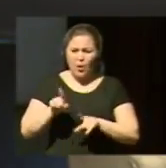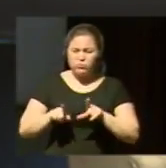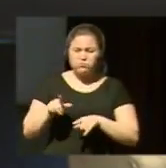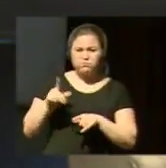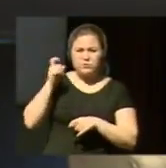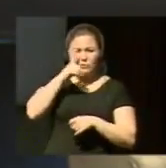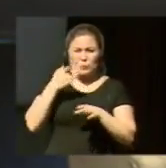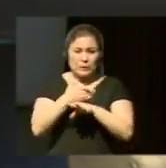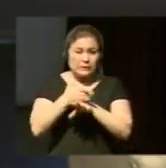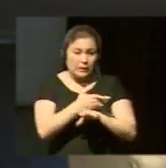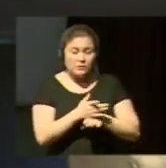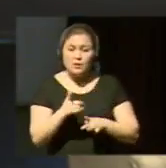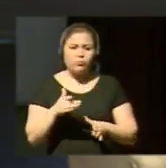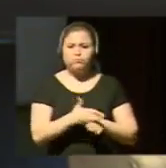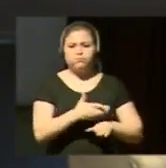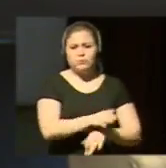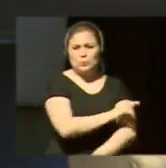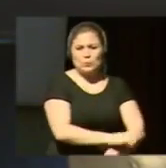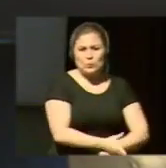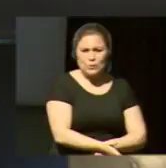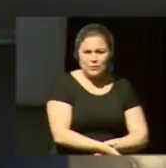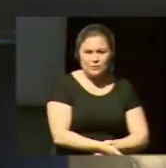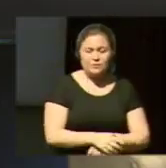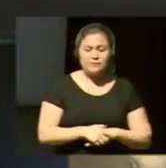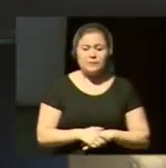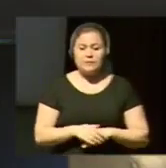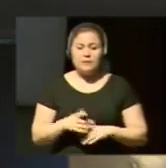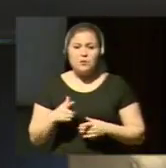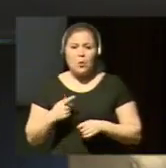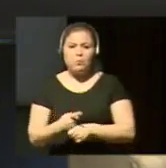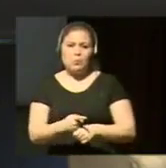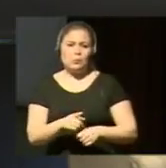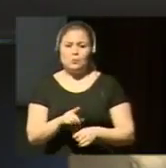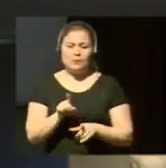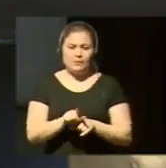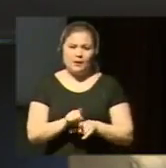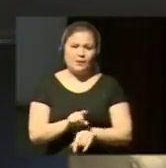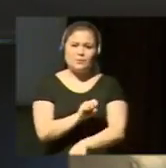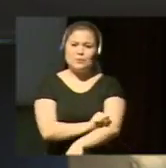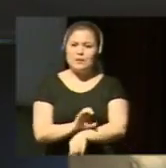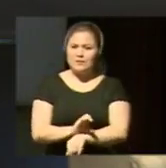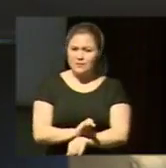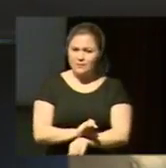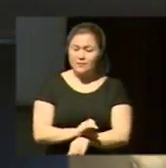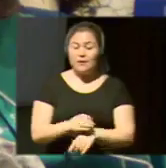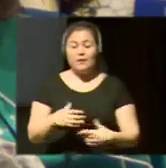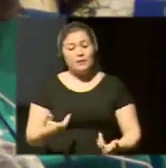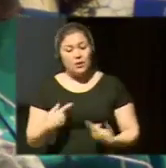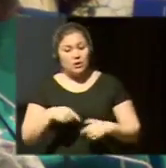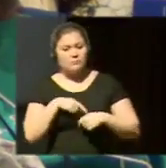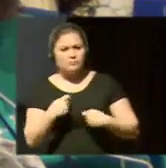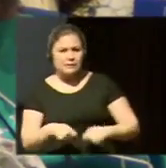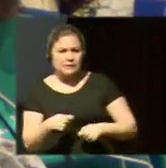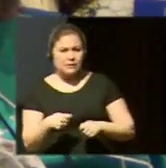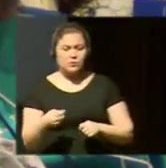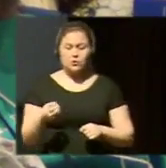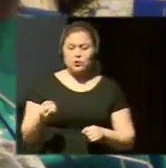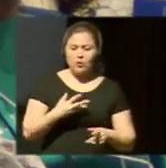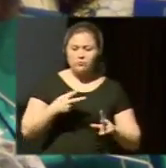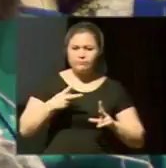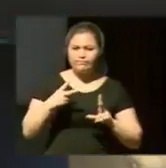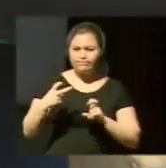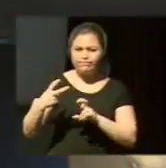esses cursos, não frequentam esses cursos, não se dirigem às instituições de ensino, também não procuram o SESC. Ou seja, nós precisamos de novas